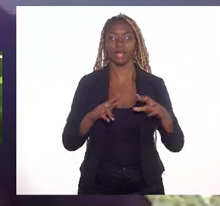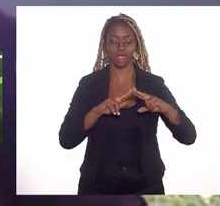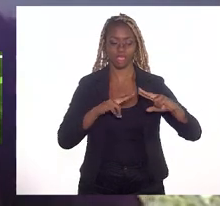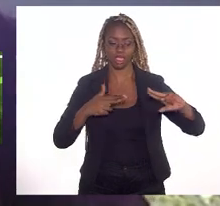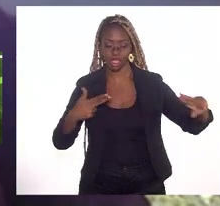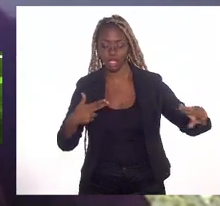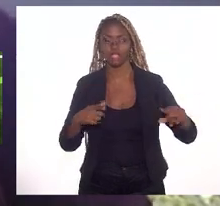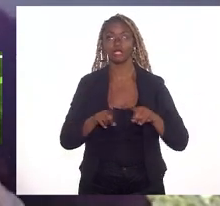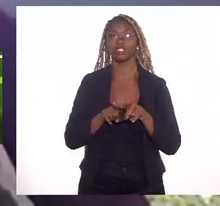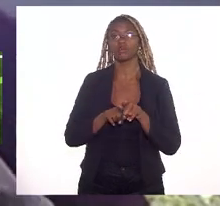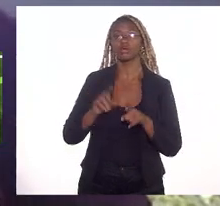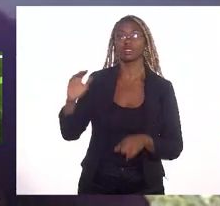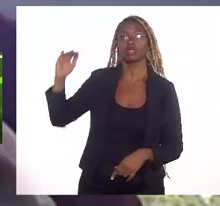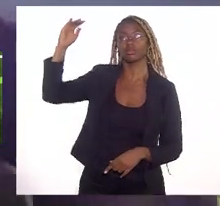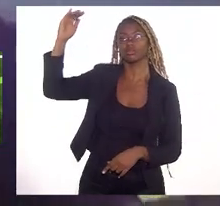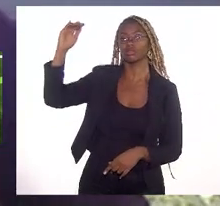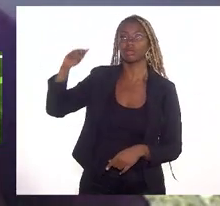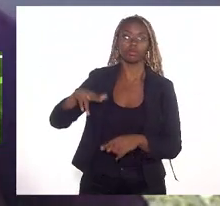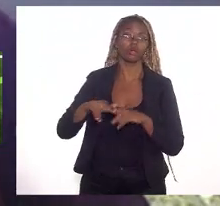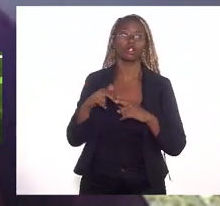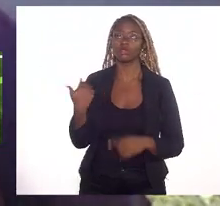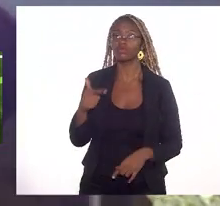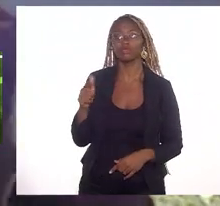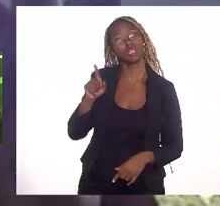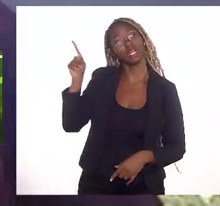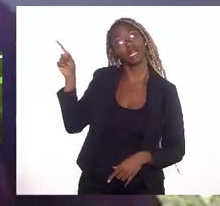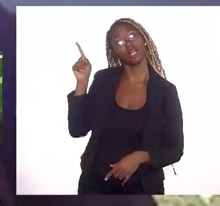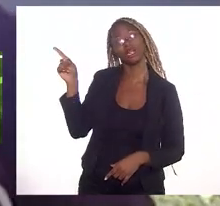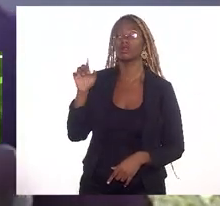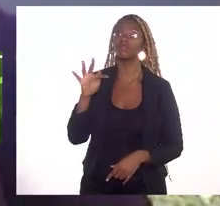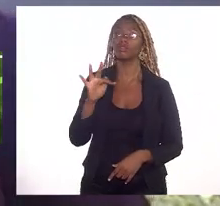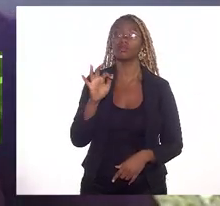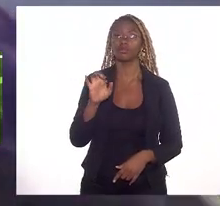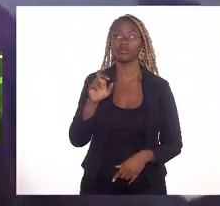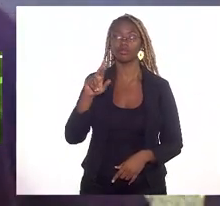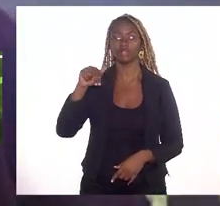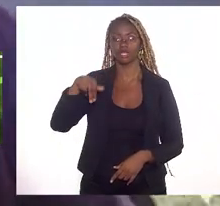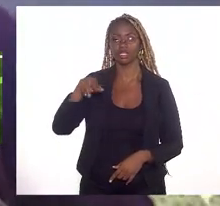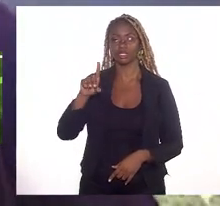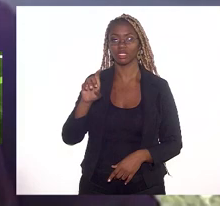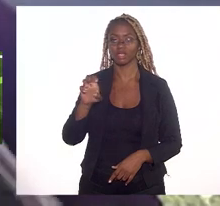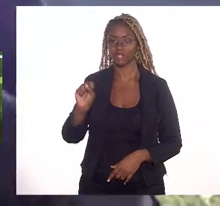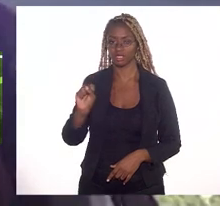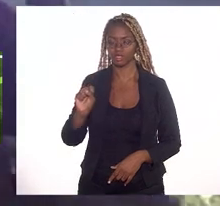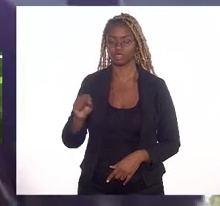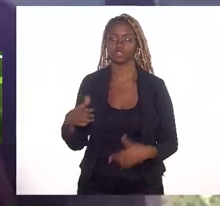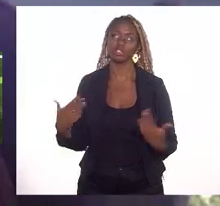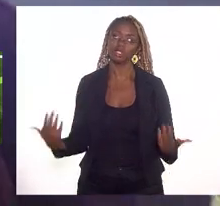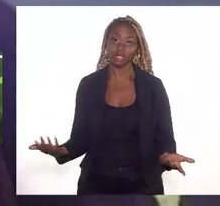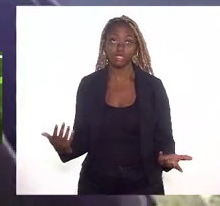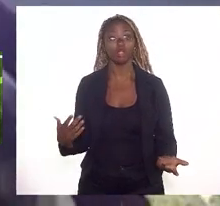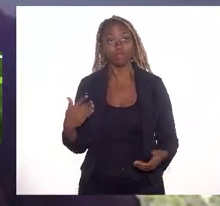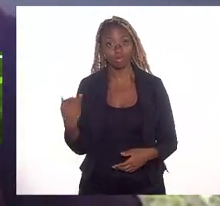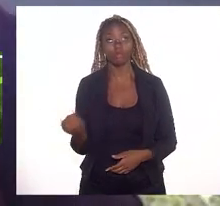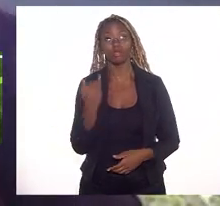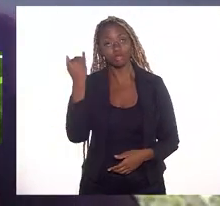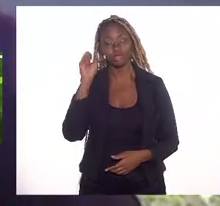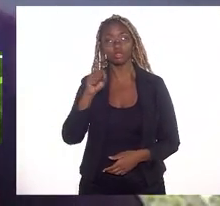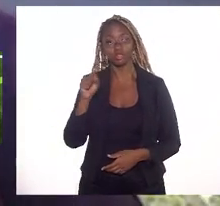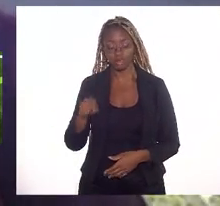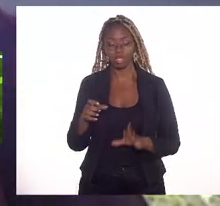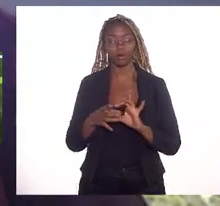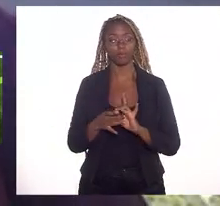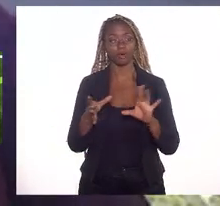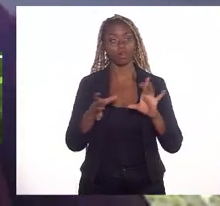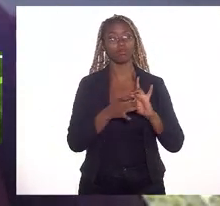que não é contemplado pelo atendimento no Fernandes Figueira. Então, do ponto de vista da rede, faz todo sentido que essas unidades sejam